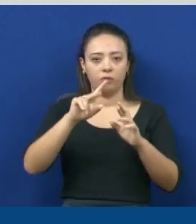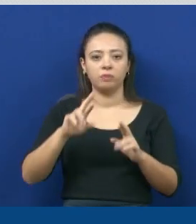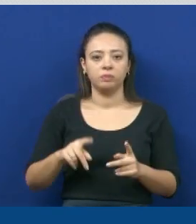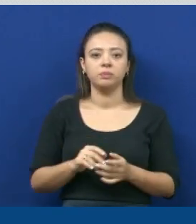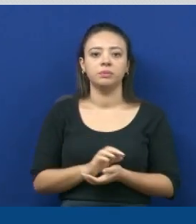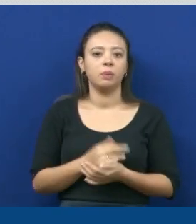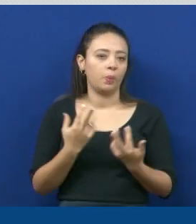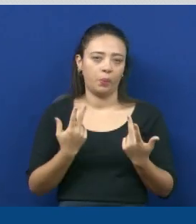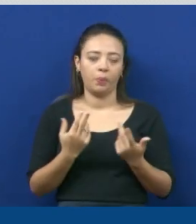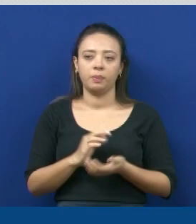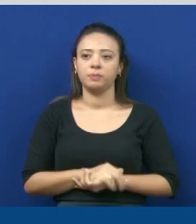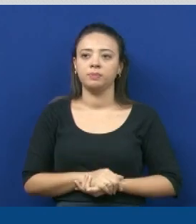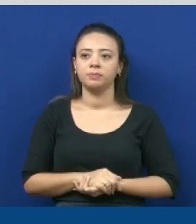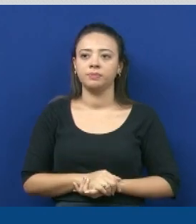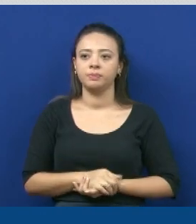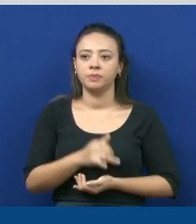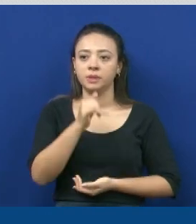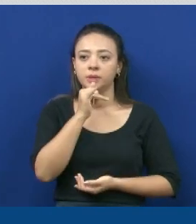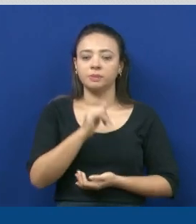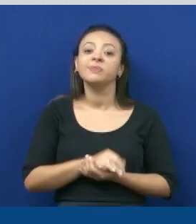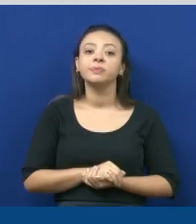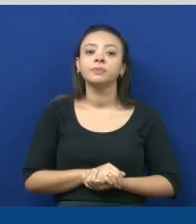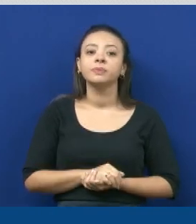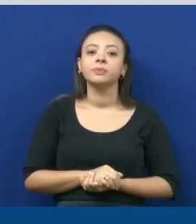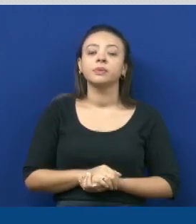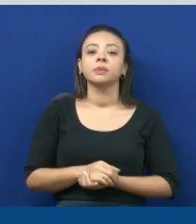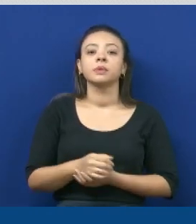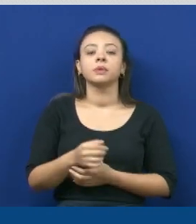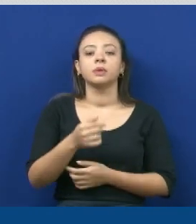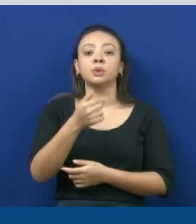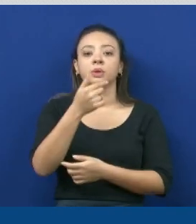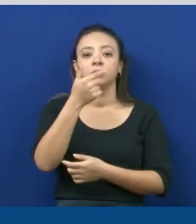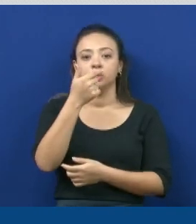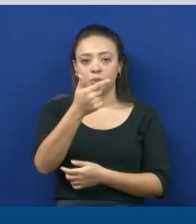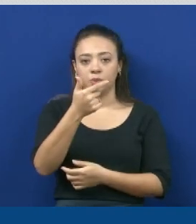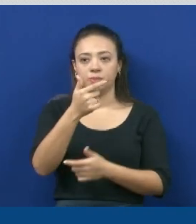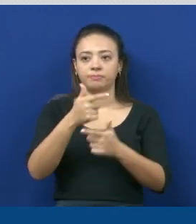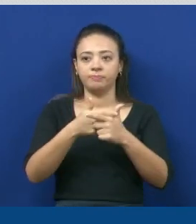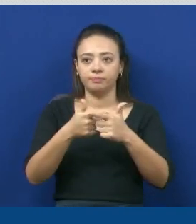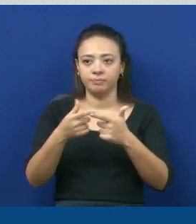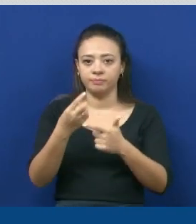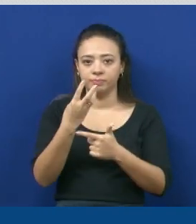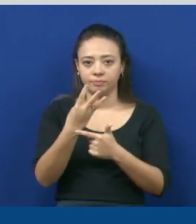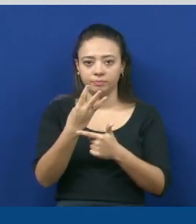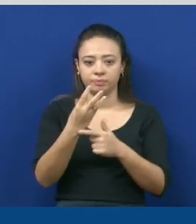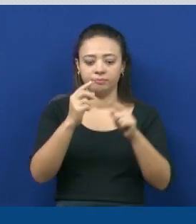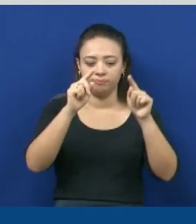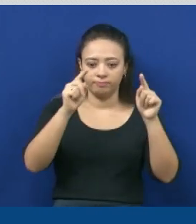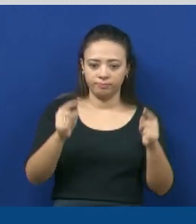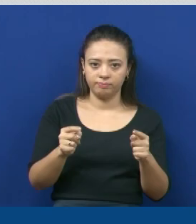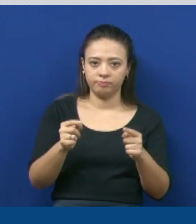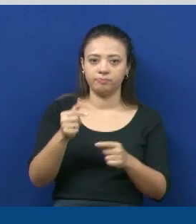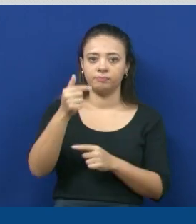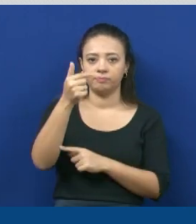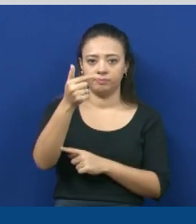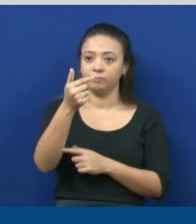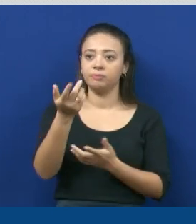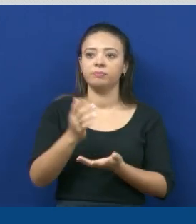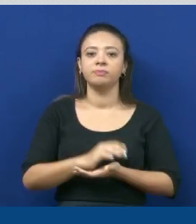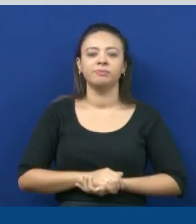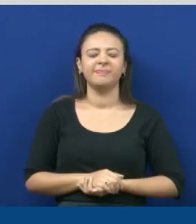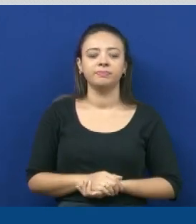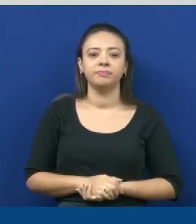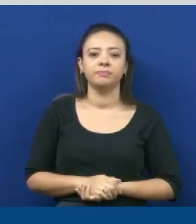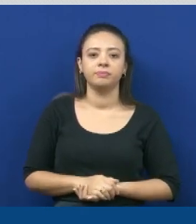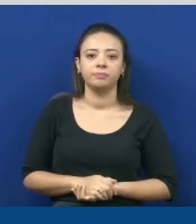Vamos a um exemplo? Eu tenho ali 2 dividido para 3 elevado ao quadrado, ou seja, 2 terços, né? Eu poderia ler